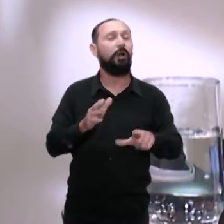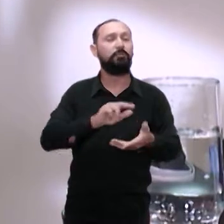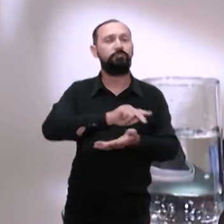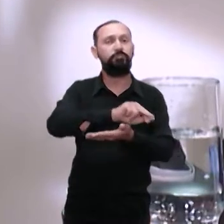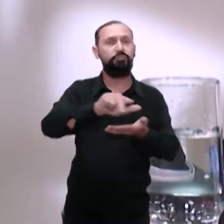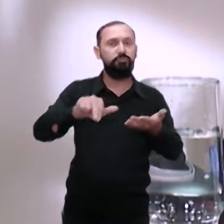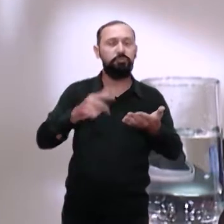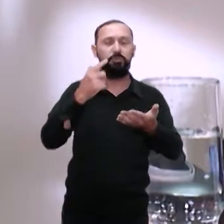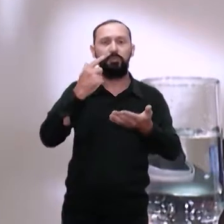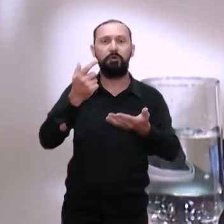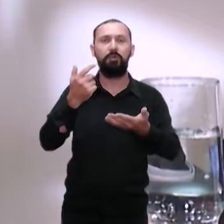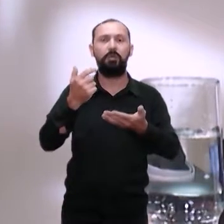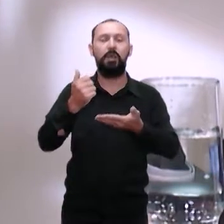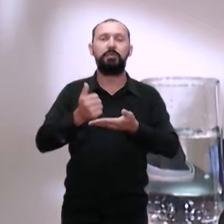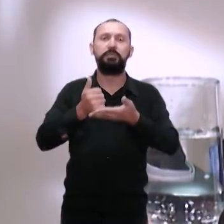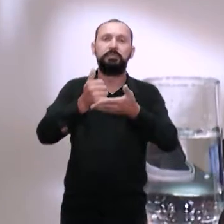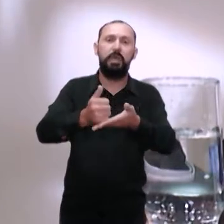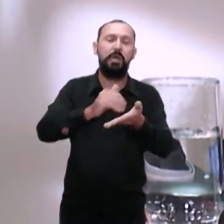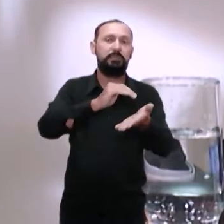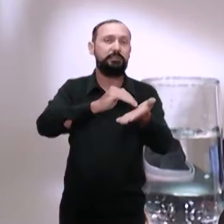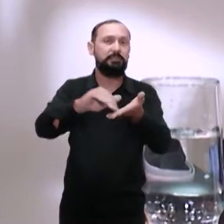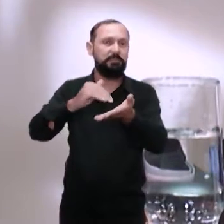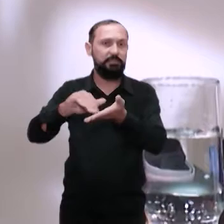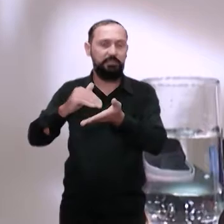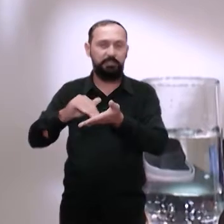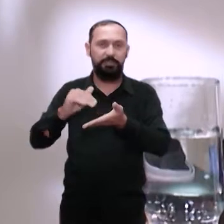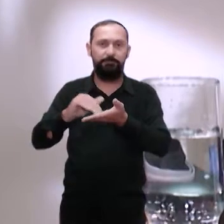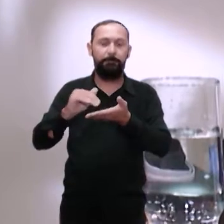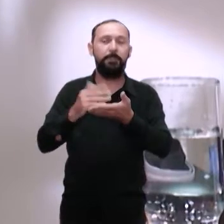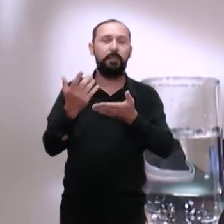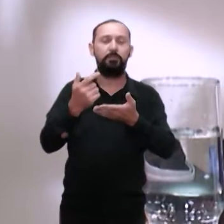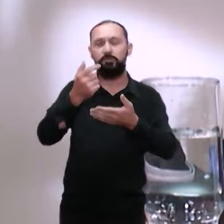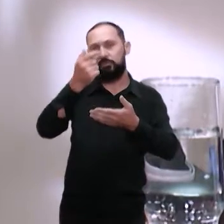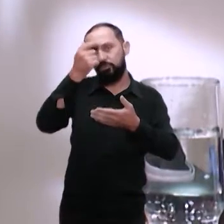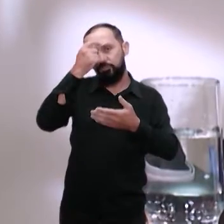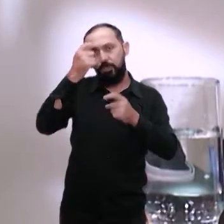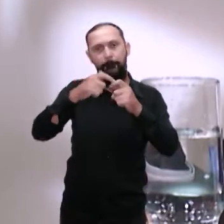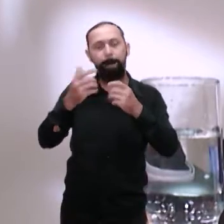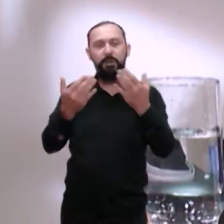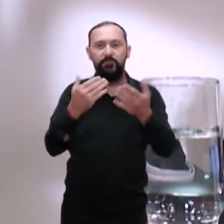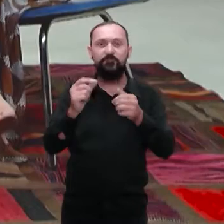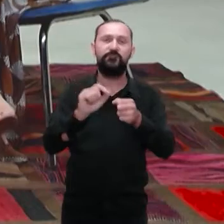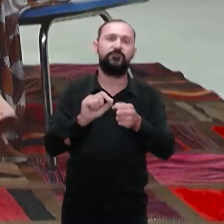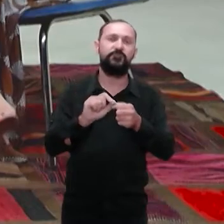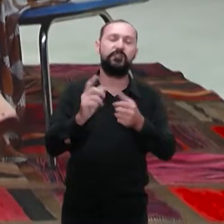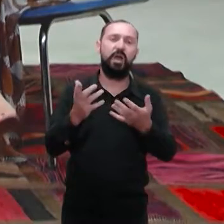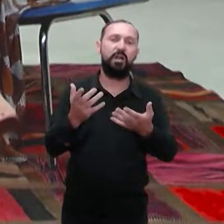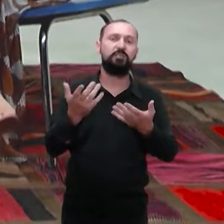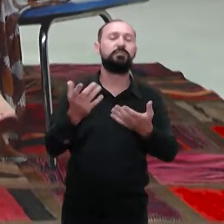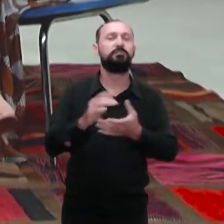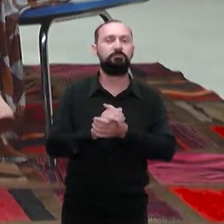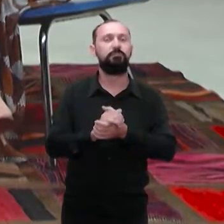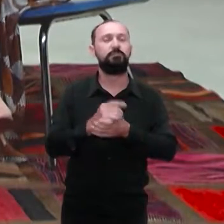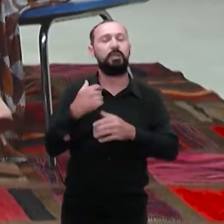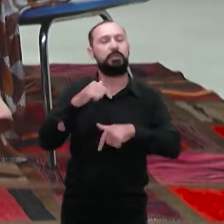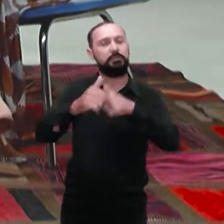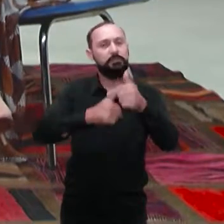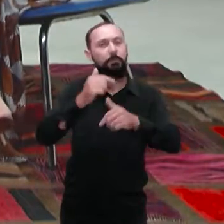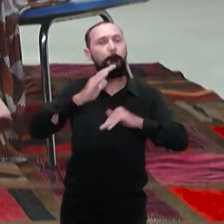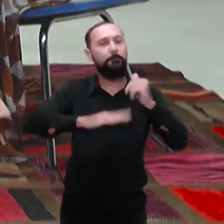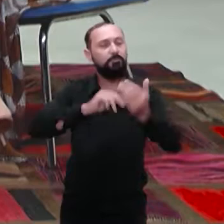certificado muitos assistentes, secretários de psiquiatras, de psicólogos,